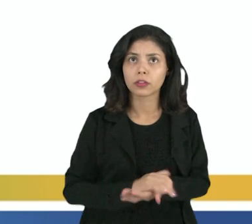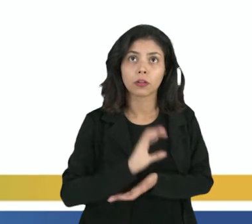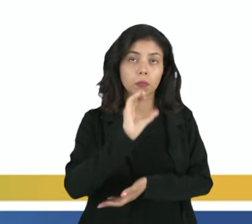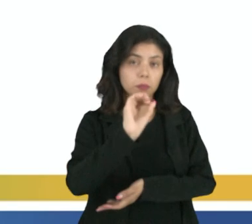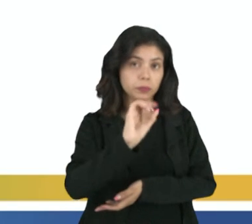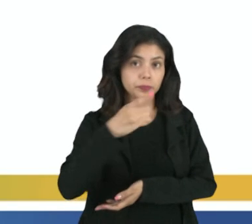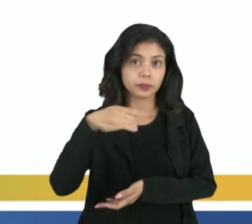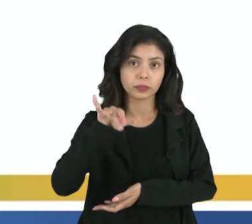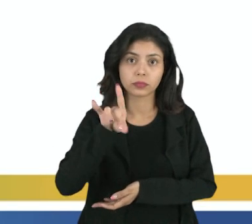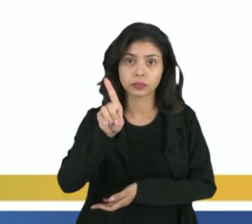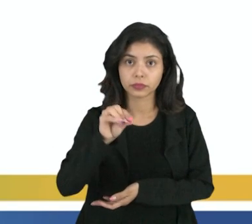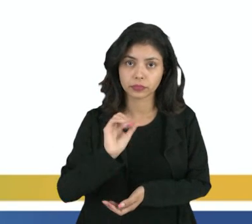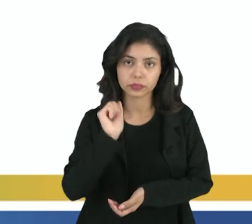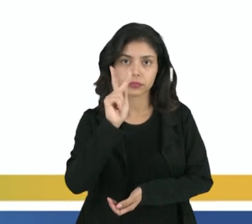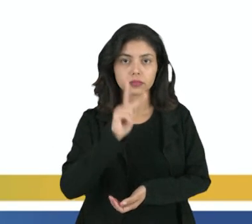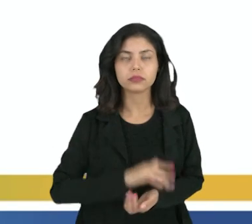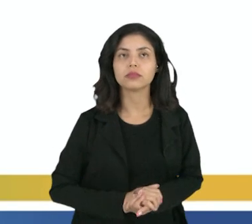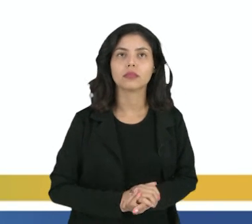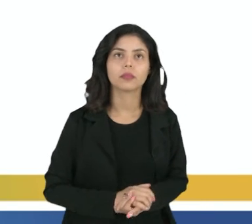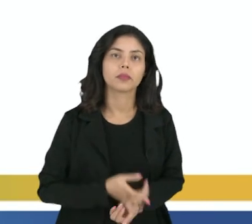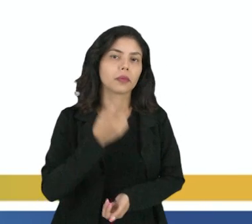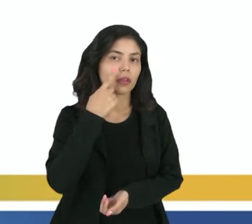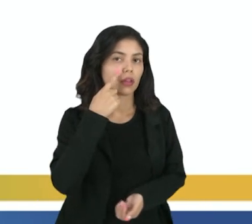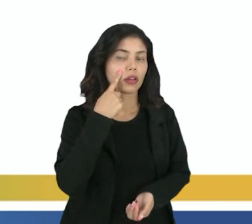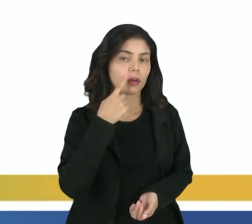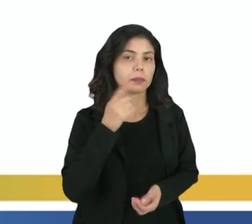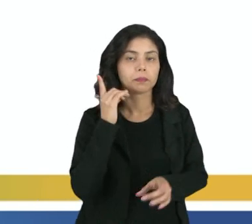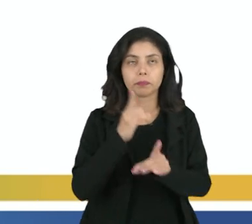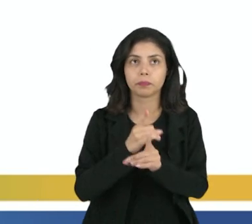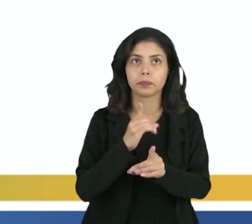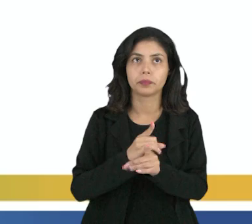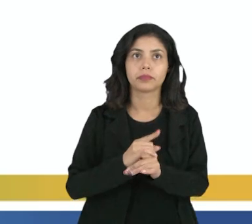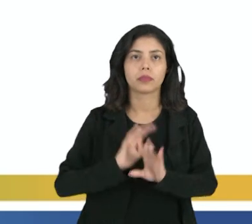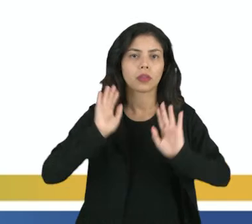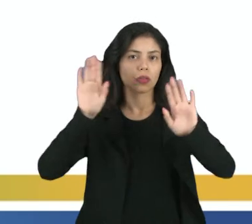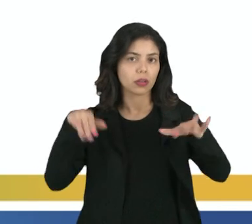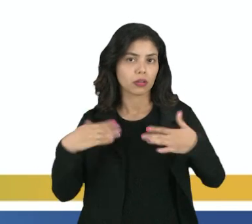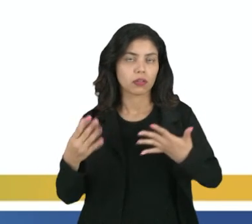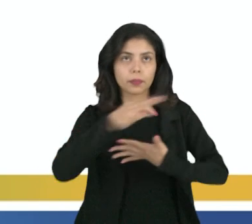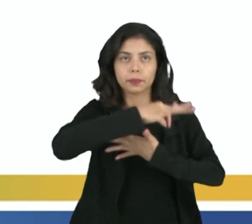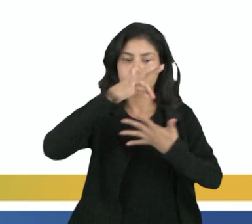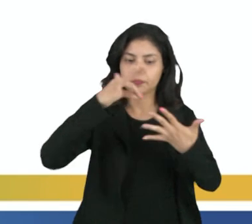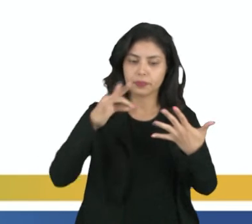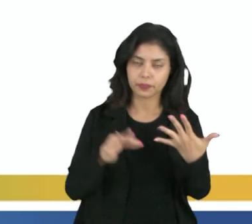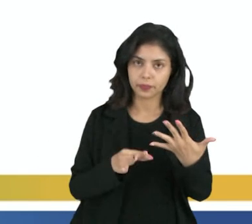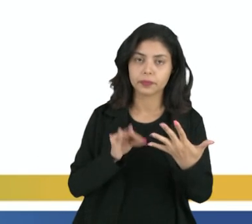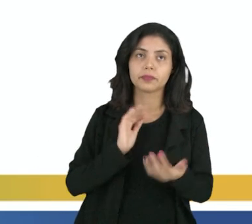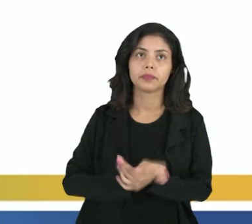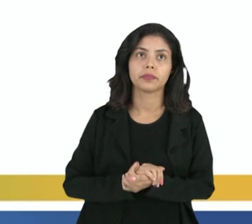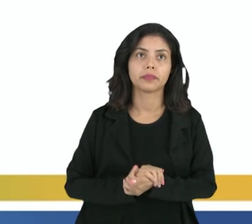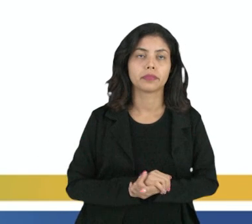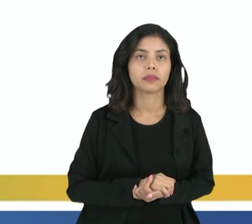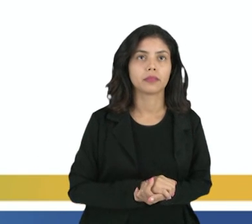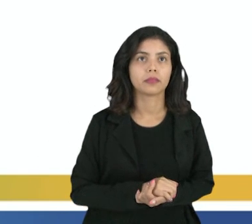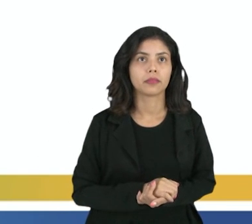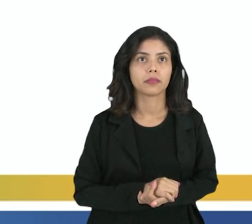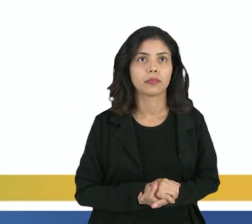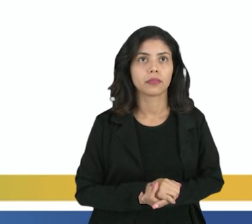óxido Ok então o que que ele quer que a gente identifique qual desses óxidos